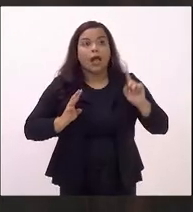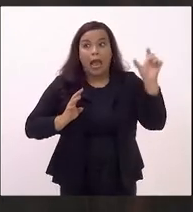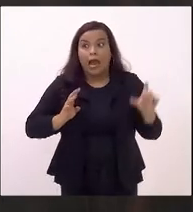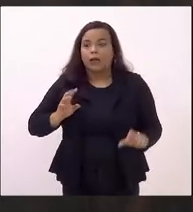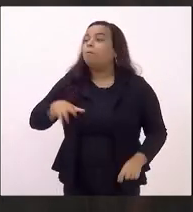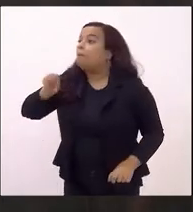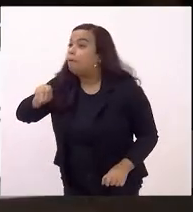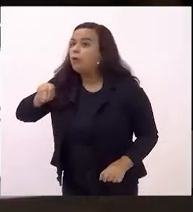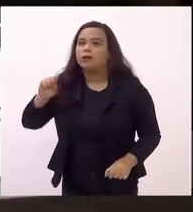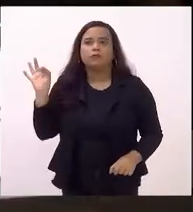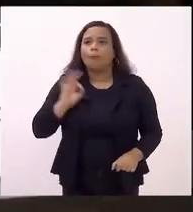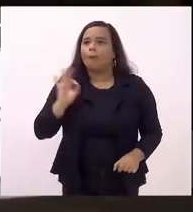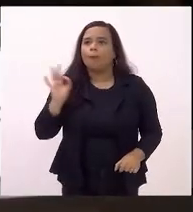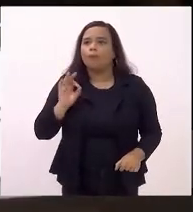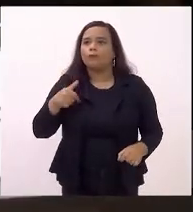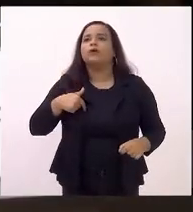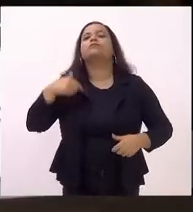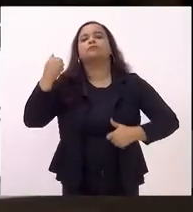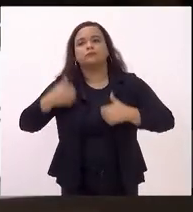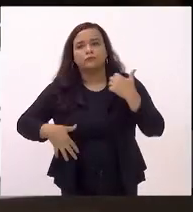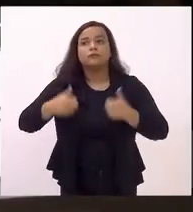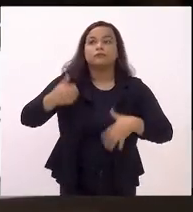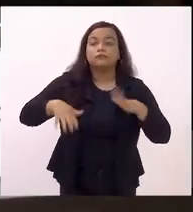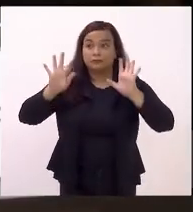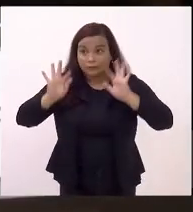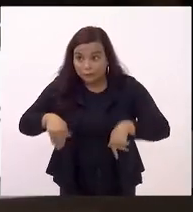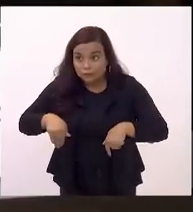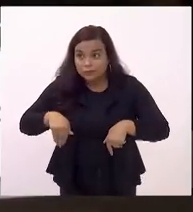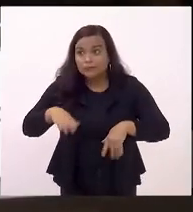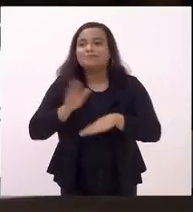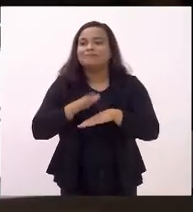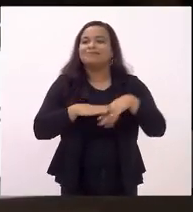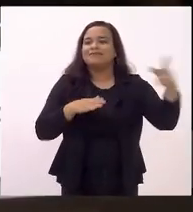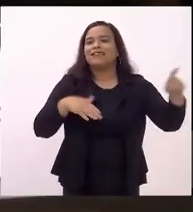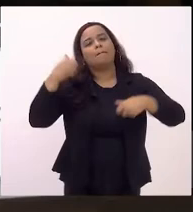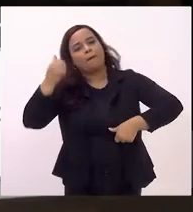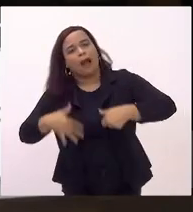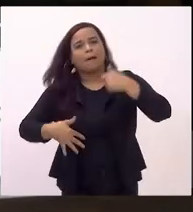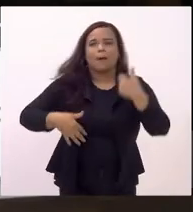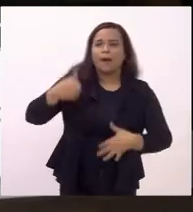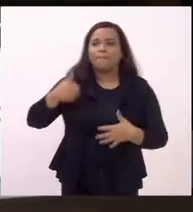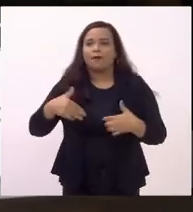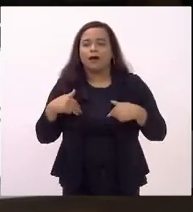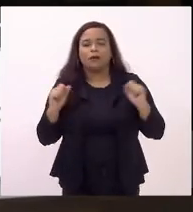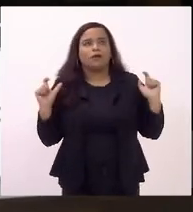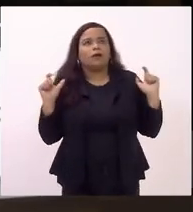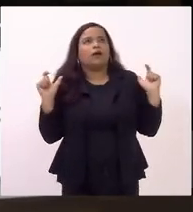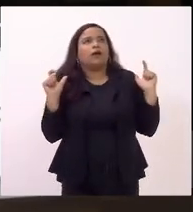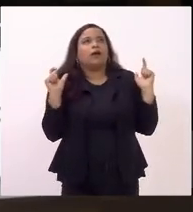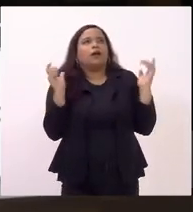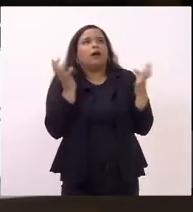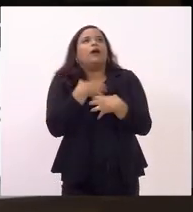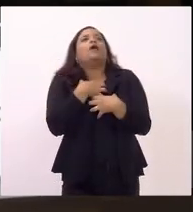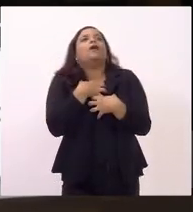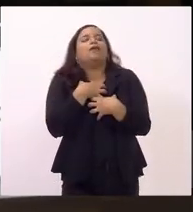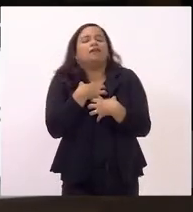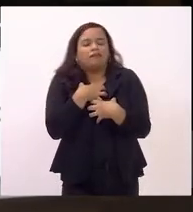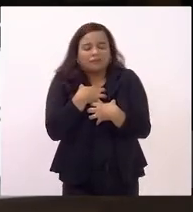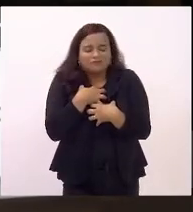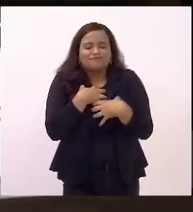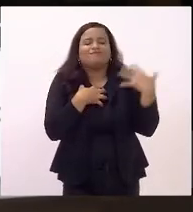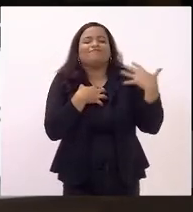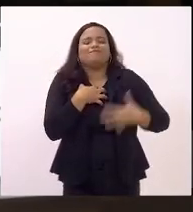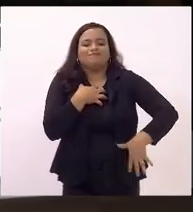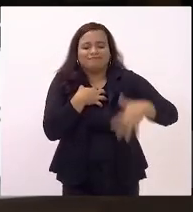ele deixa eu terminar de falar e fala. E a fala já arrefece, né, a alma. É uma